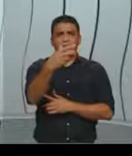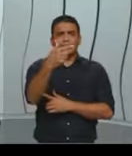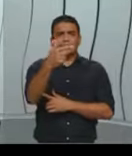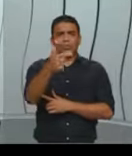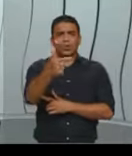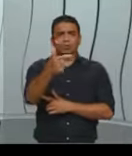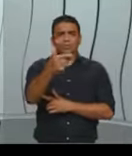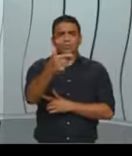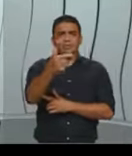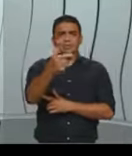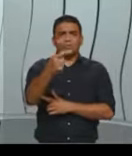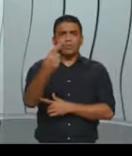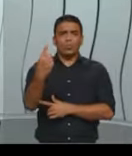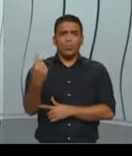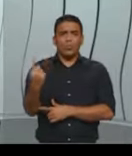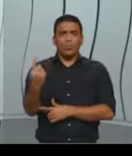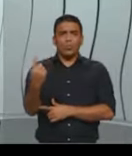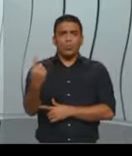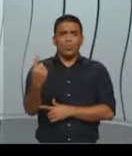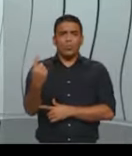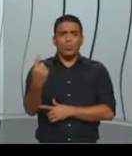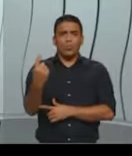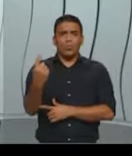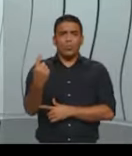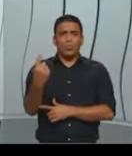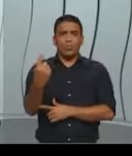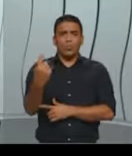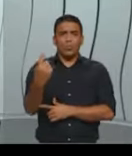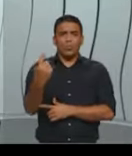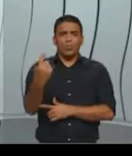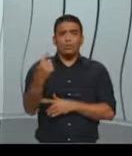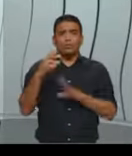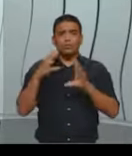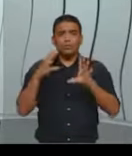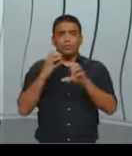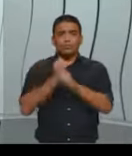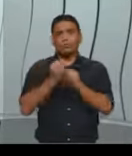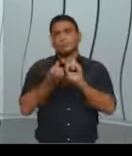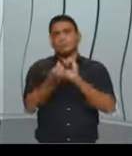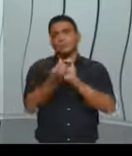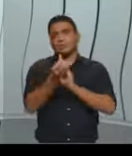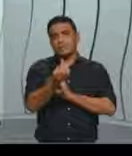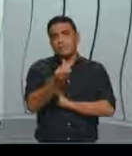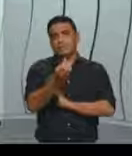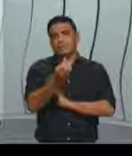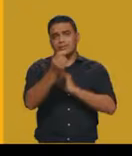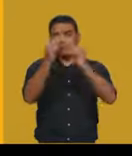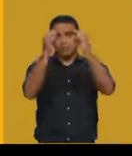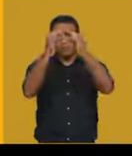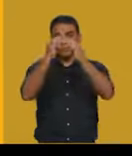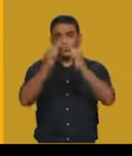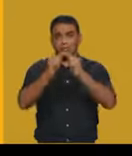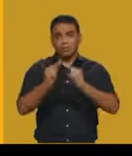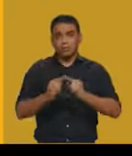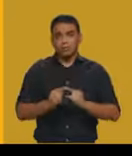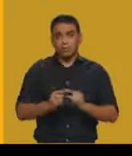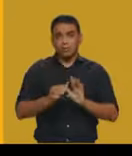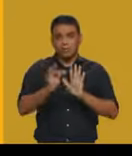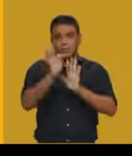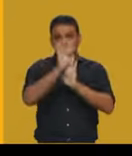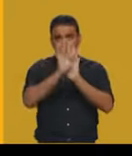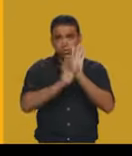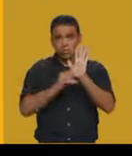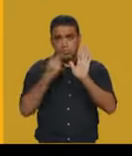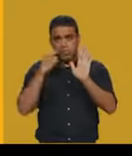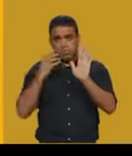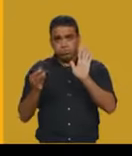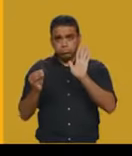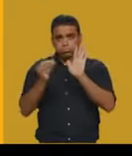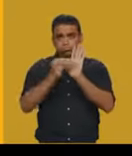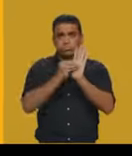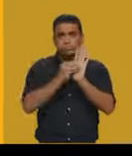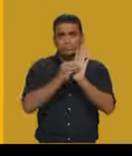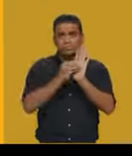2, 1. Nós tínhamos um total de 6 combinações. Vou jogar aqui na fórmula, beleza?